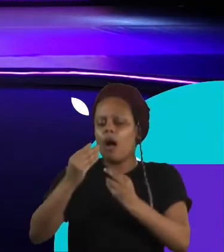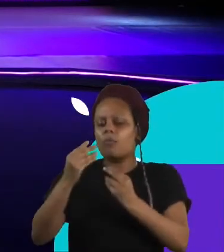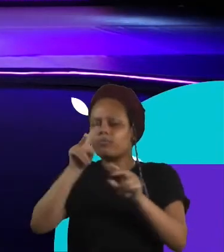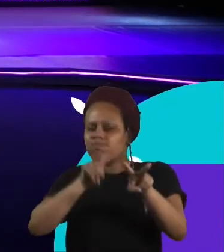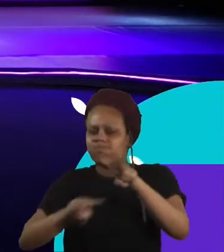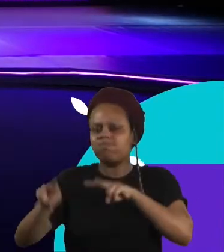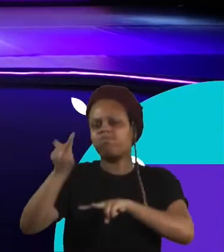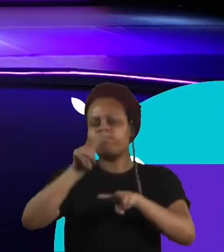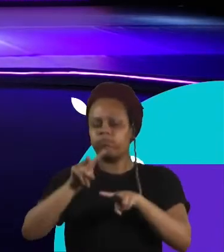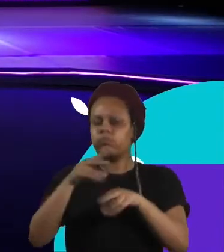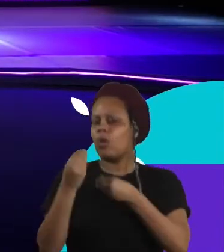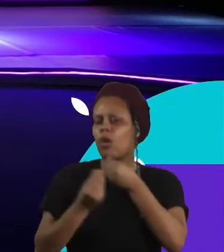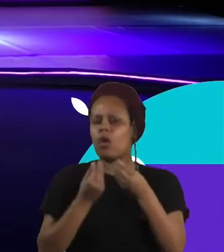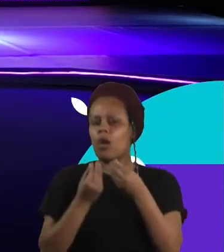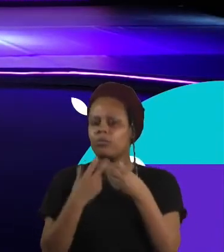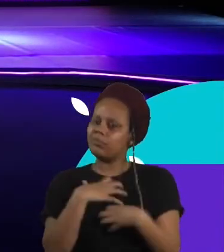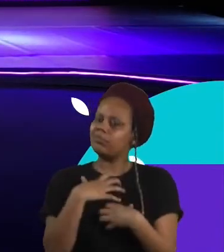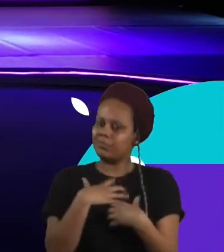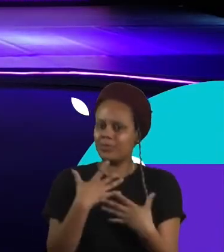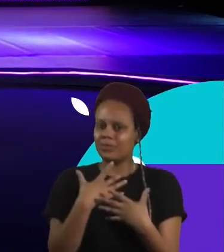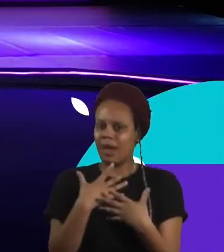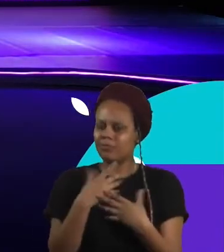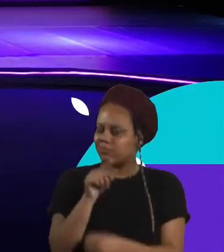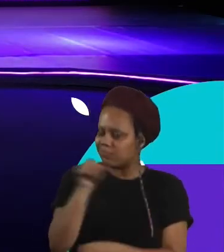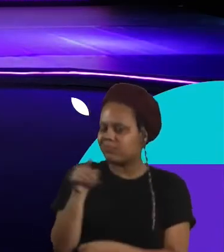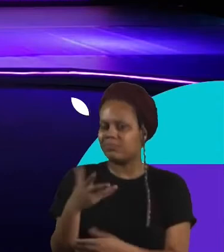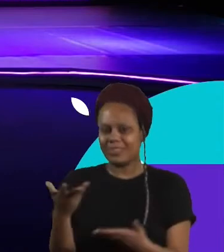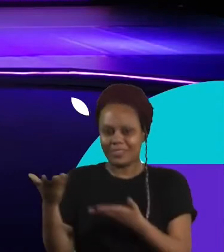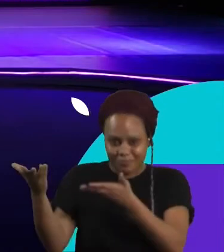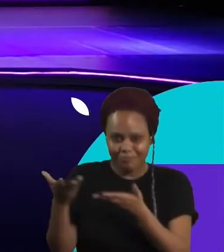que está acontecendo. Está com vocês.